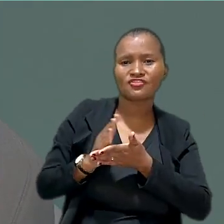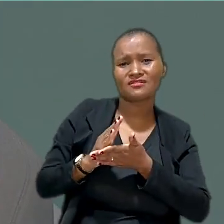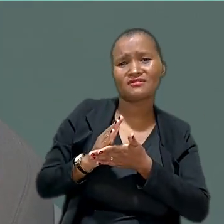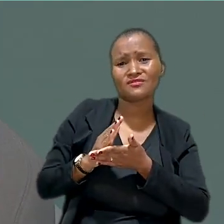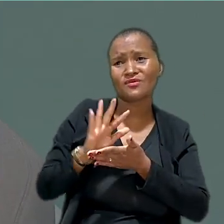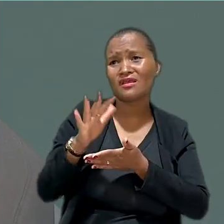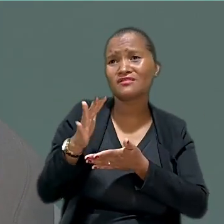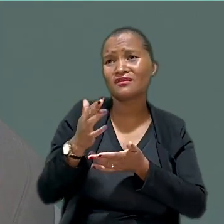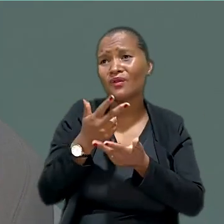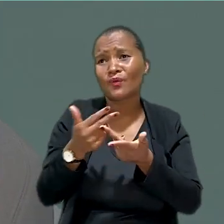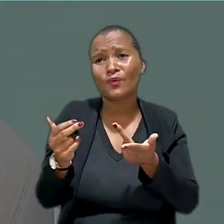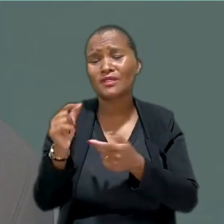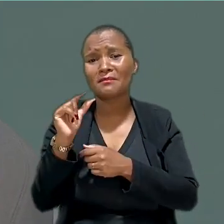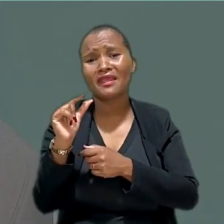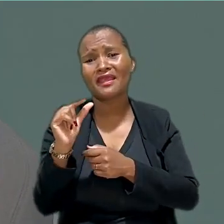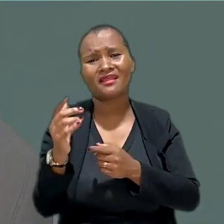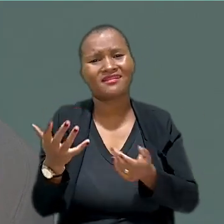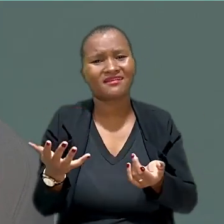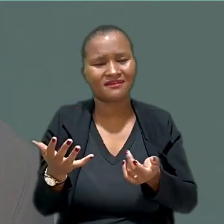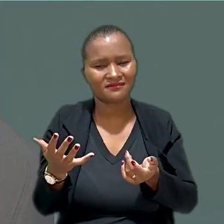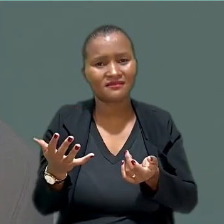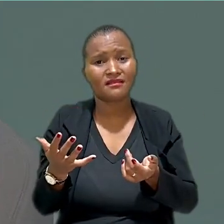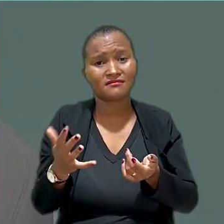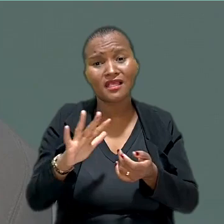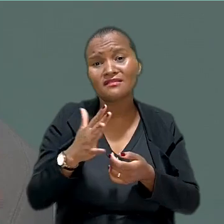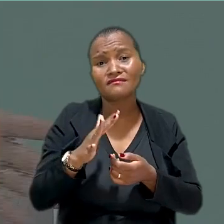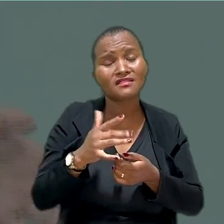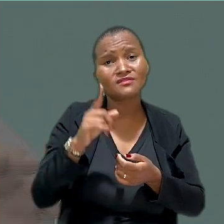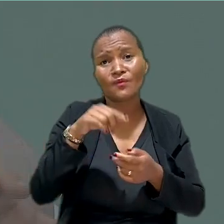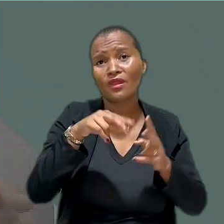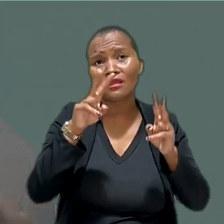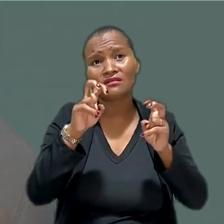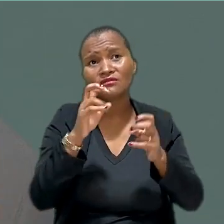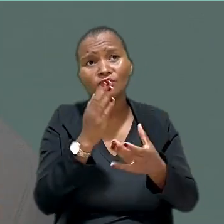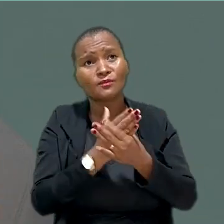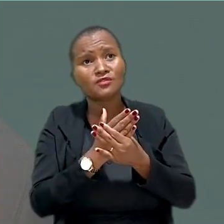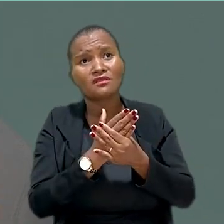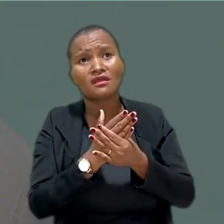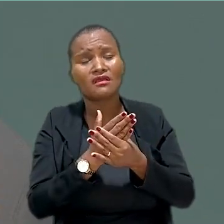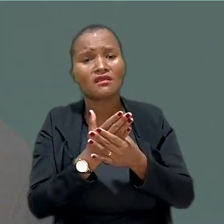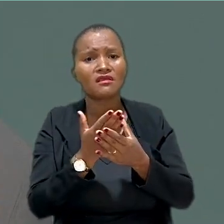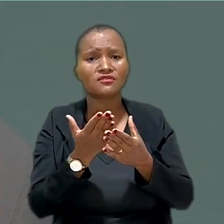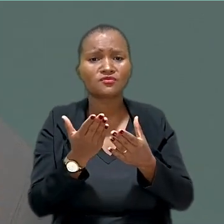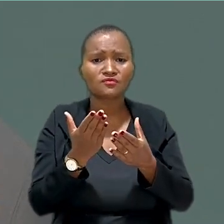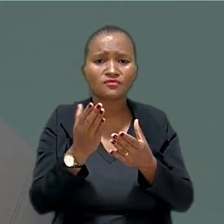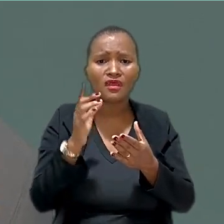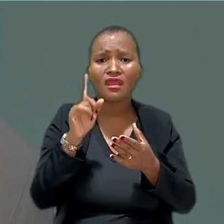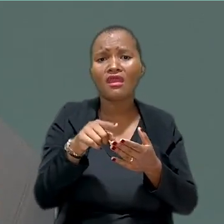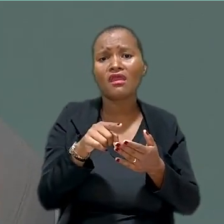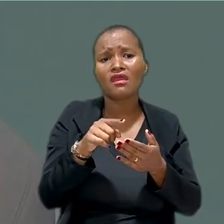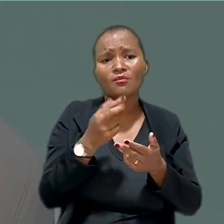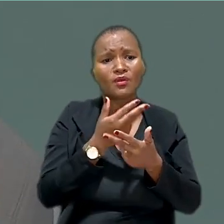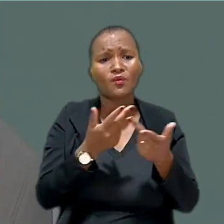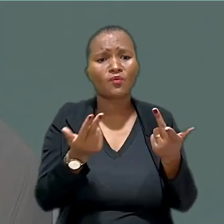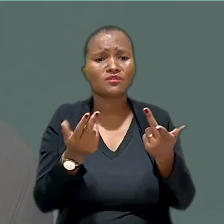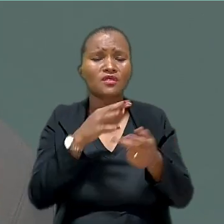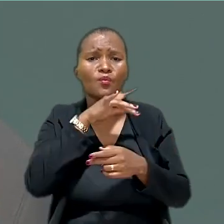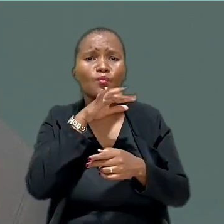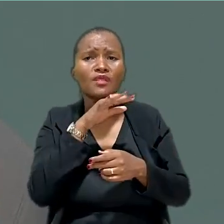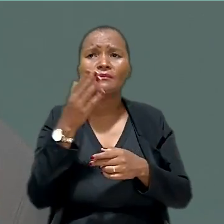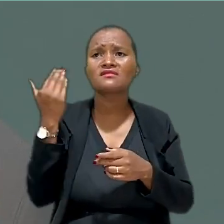ponto pequeno naquele litígio, que muitas vezes não é nem a questão do processo, é um dissabor que houve